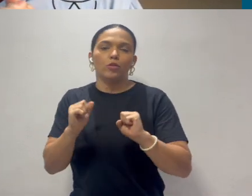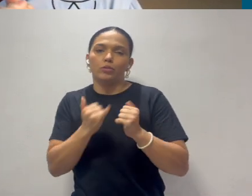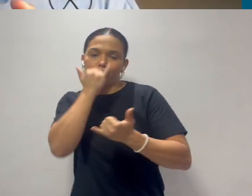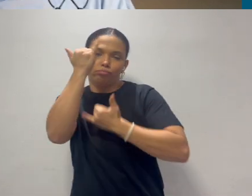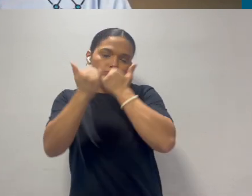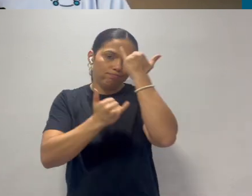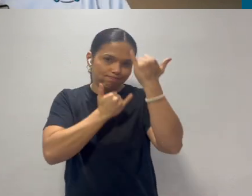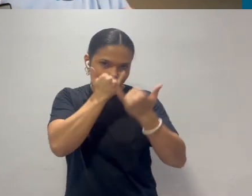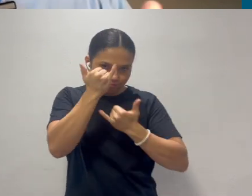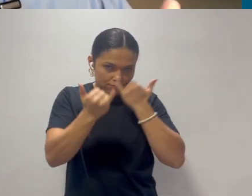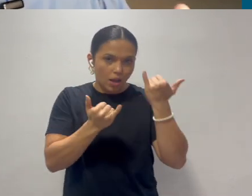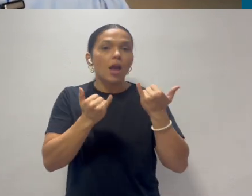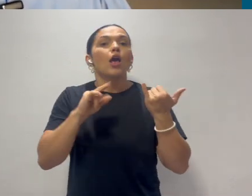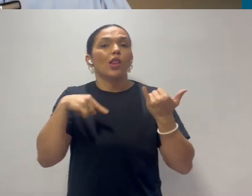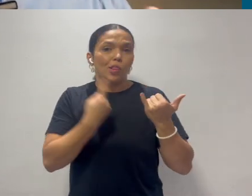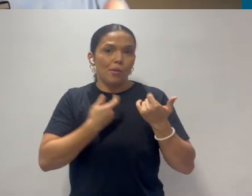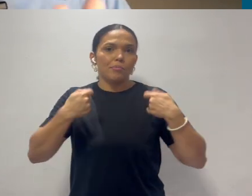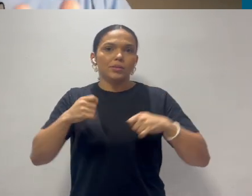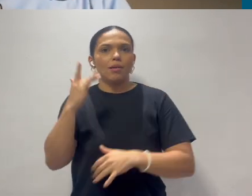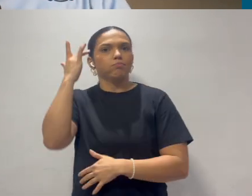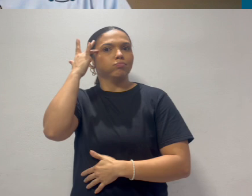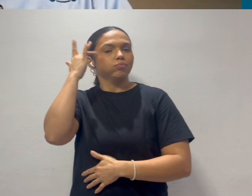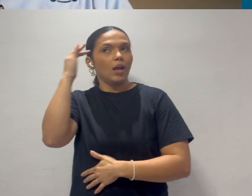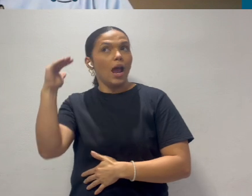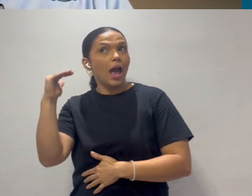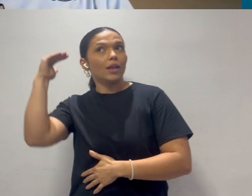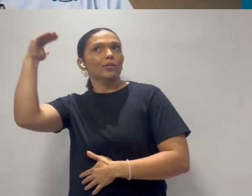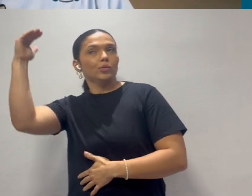bastante adultas para saber quando você está certo e quando você está